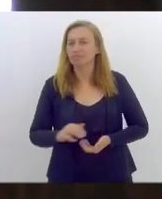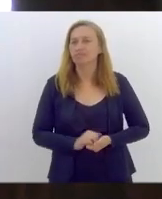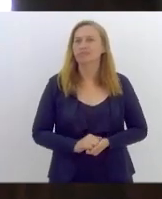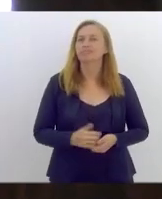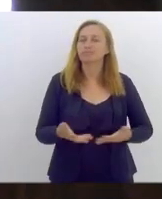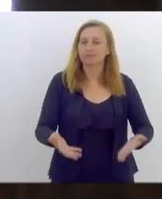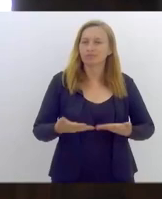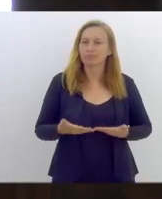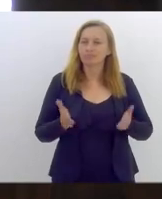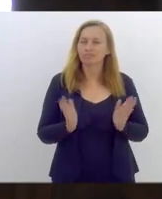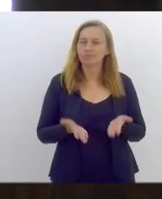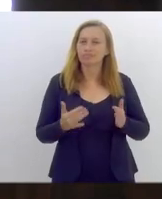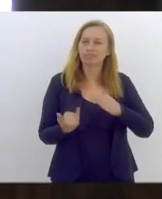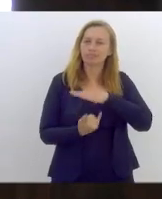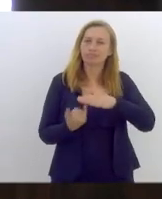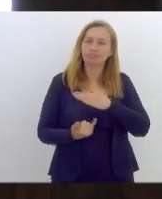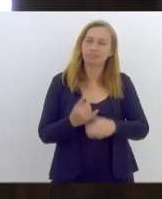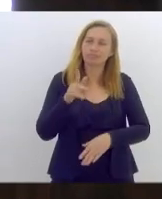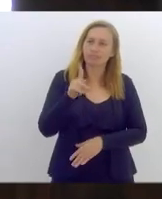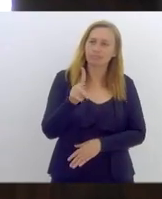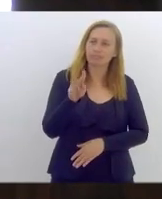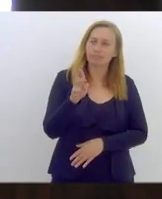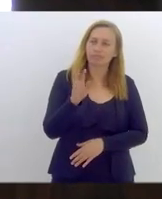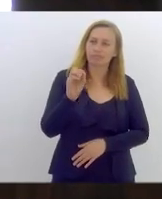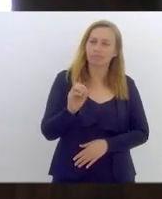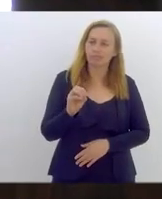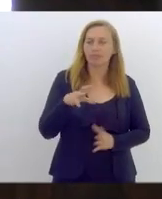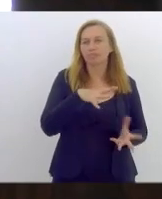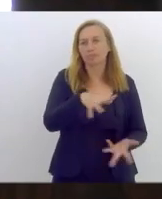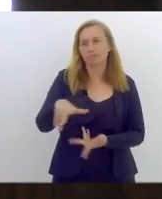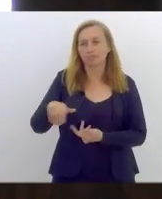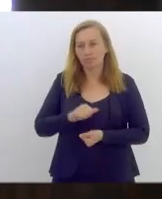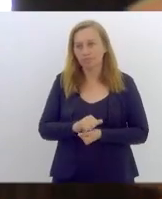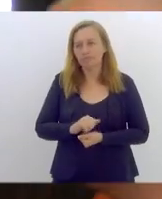Gostaria de convidar agora o Instituto Promundo.